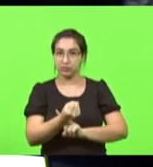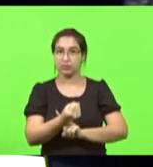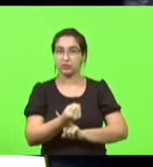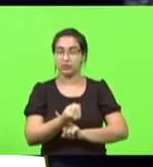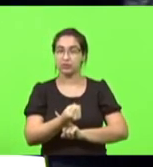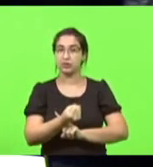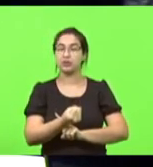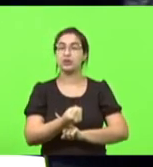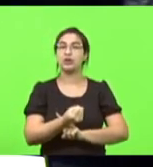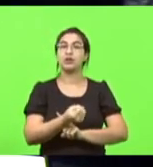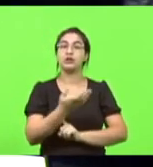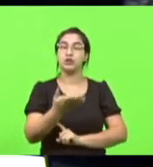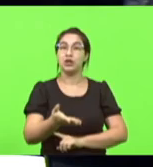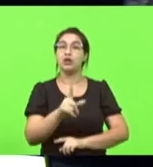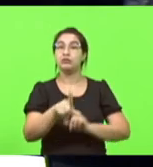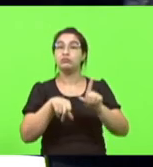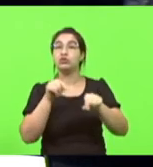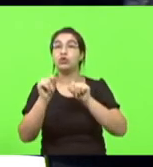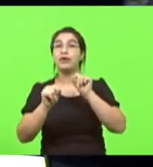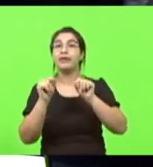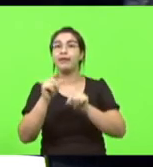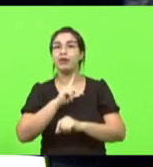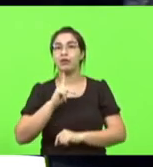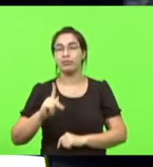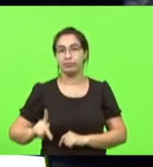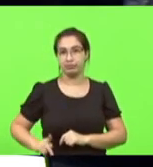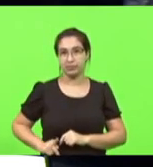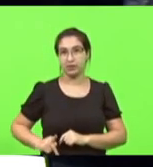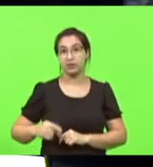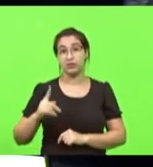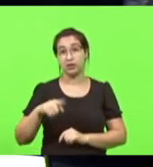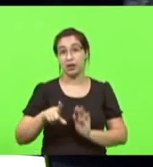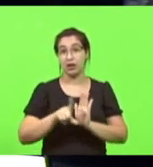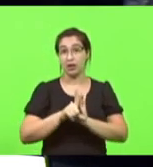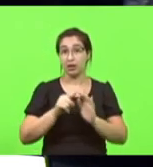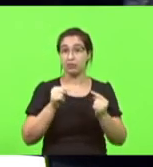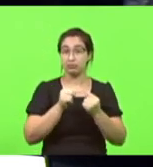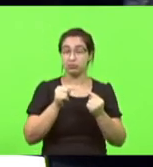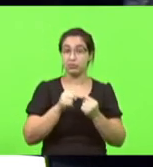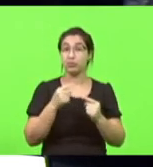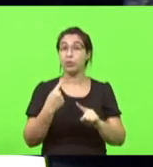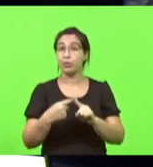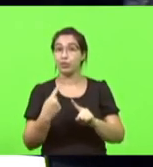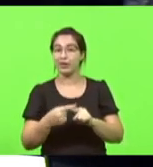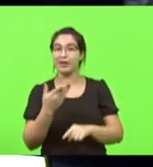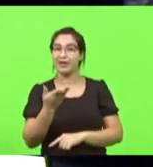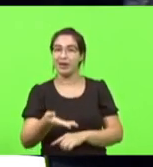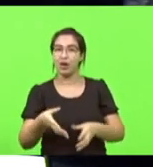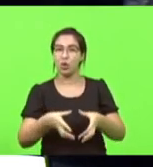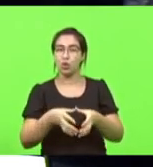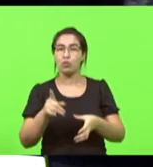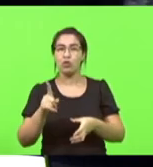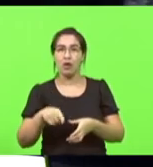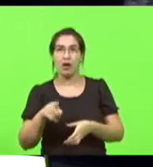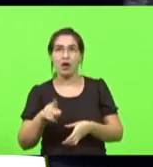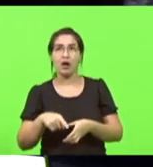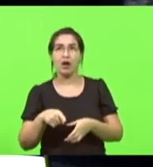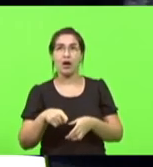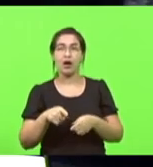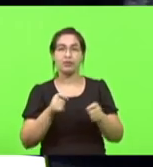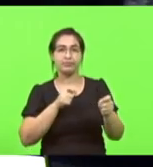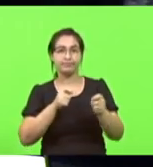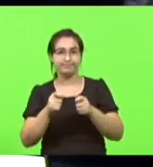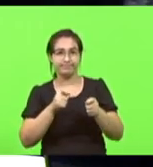conselho, escolhem o presidente. Isso é legítimo, né? Porque o conselho, ele é uma instância de controle